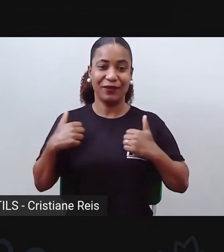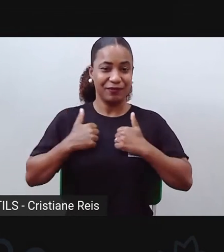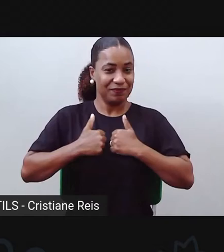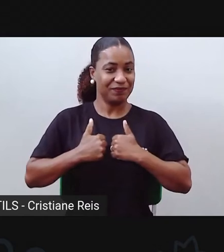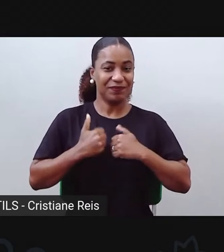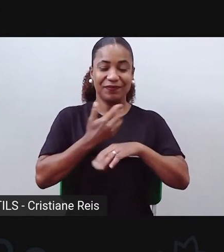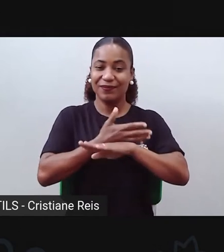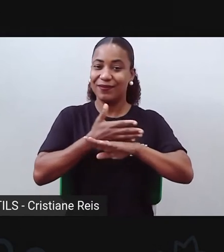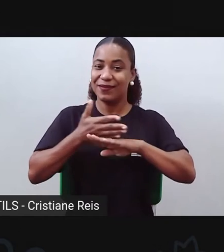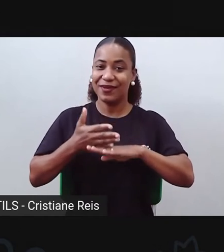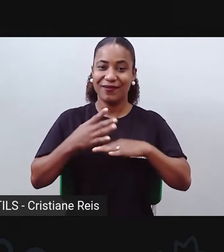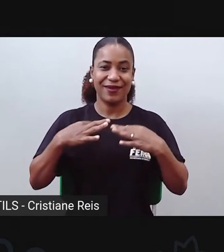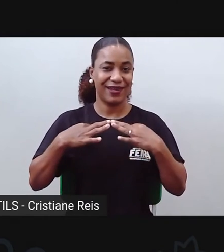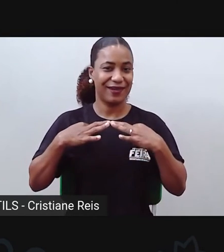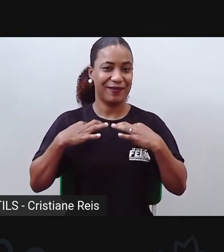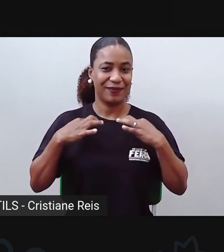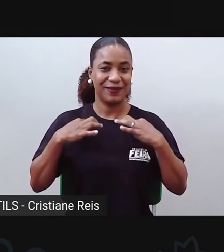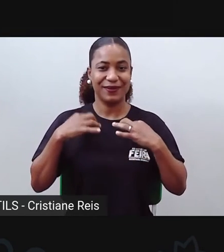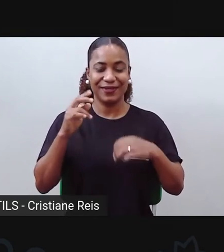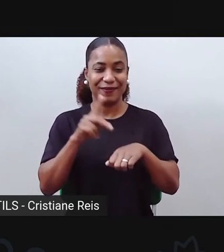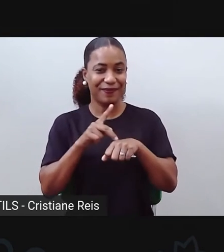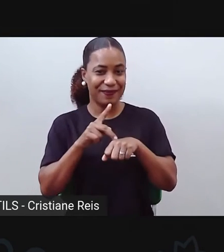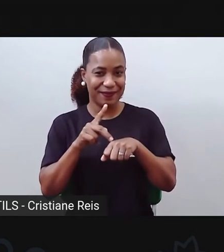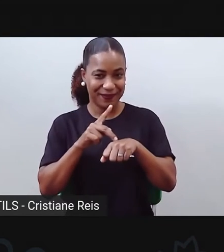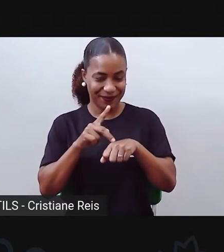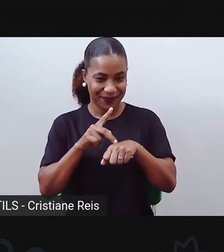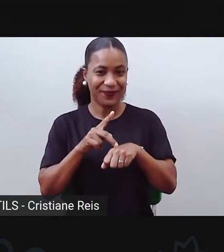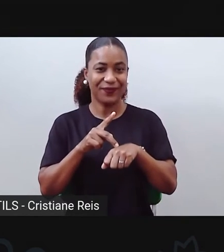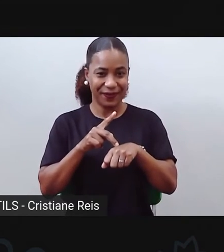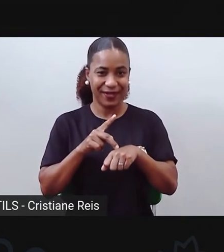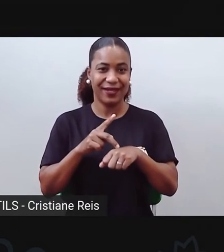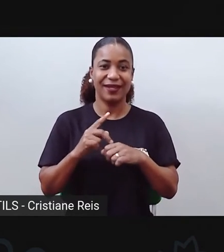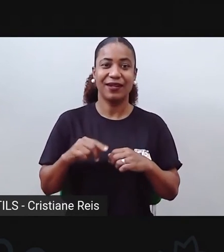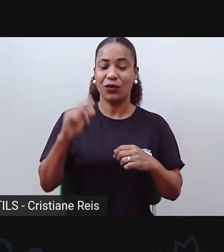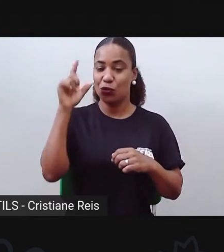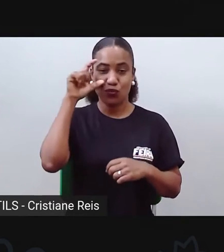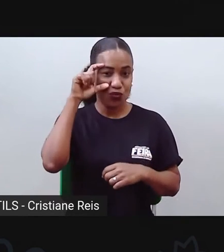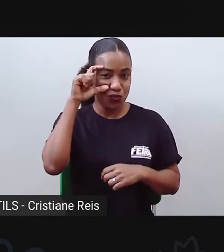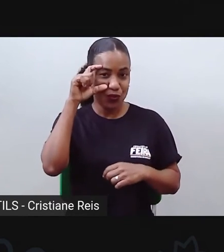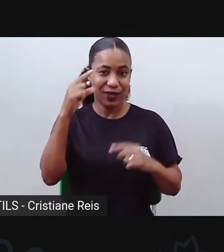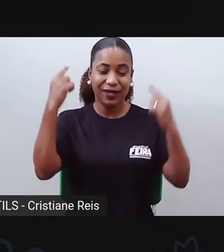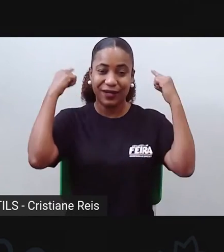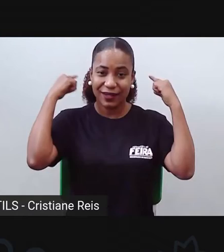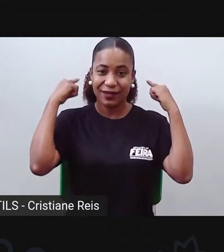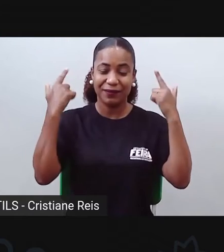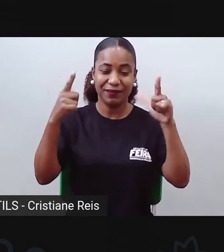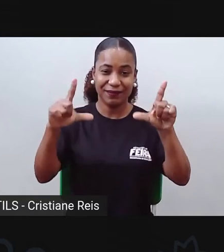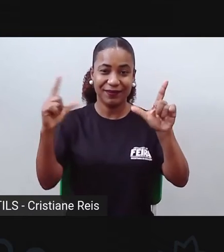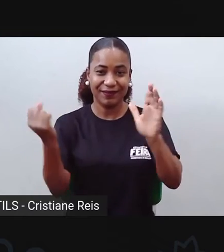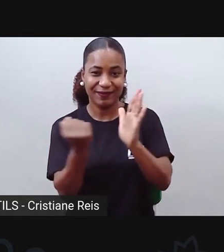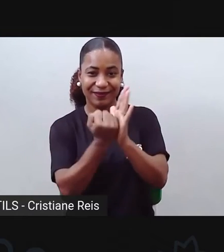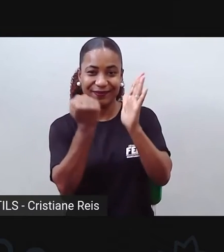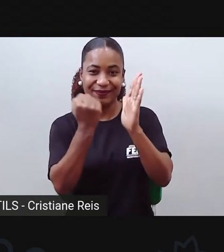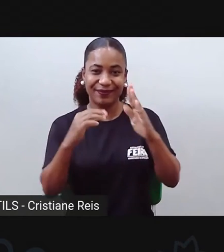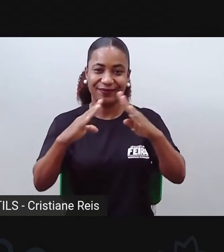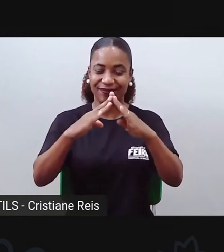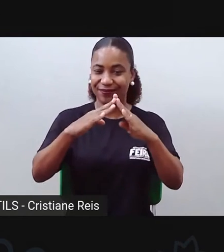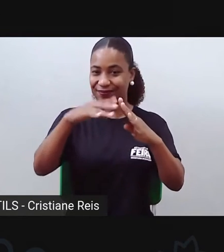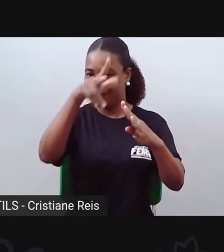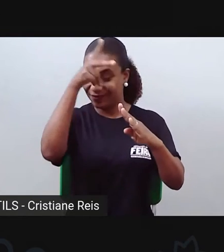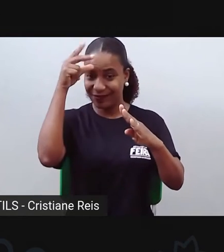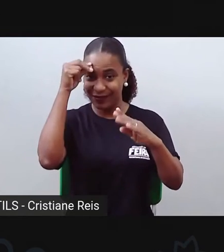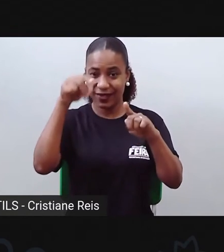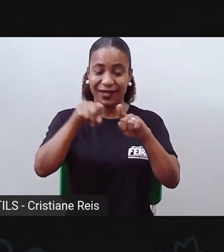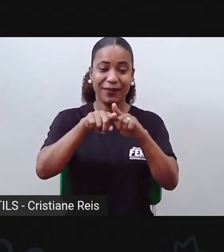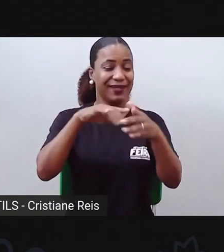uma blusa preta, uso um óculos. Atrás de mim, né, tem a logomarca da Prefeitura Municipal de Feira de Santana, da Secretaria de